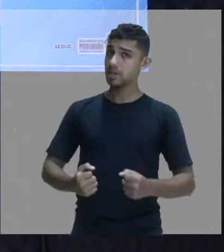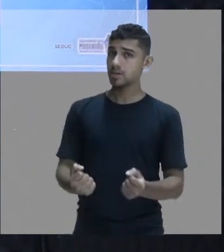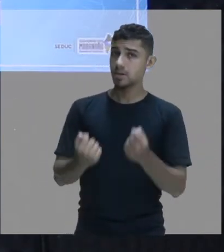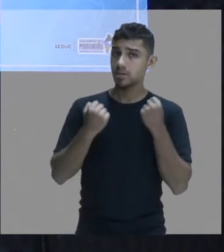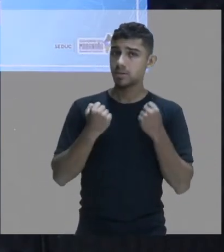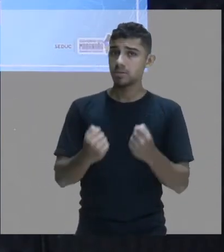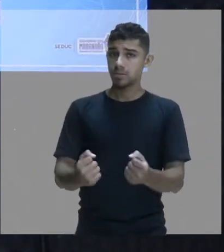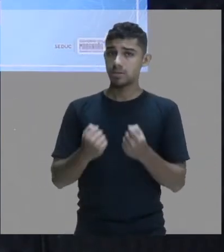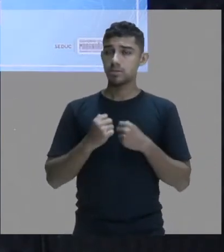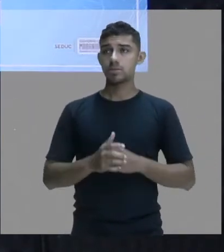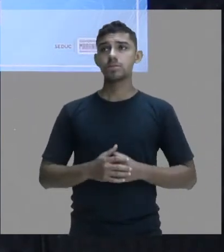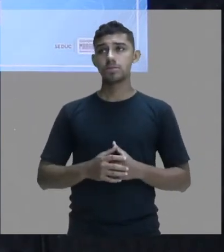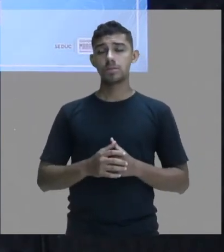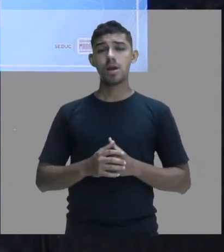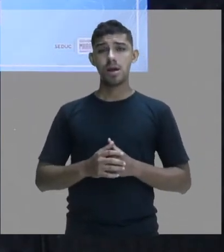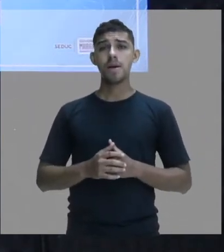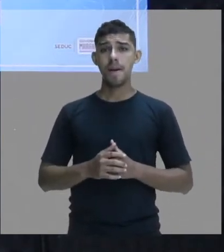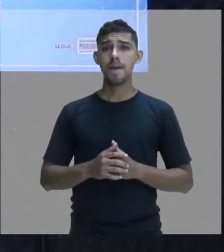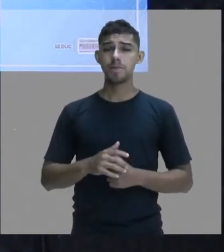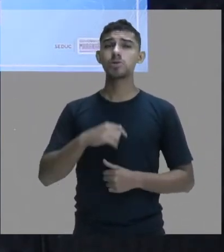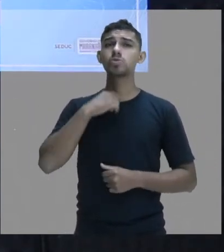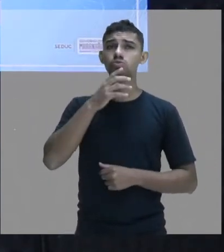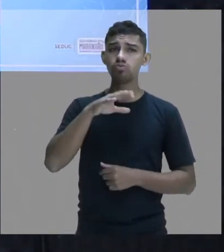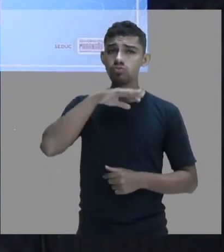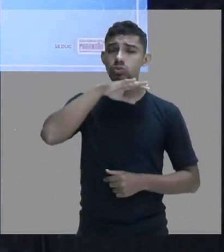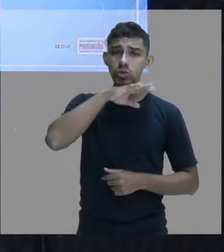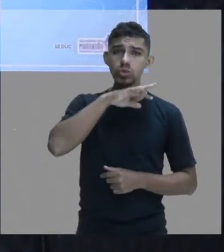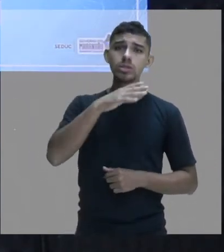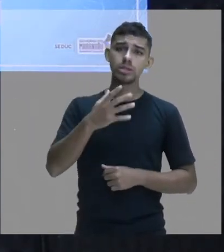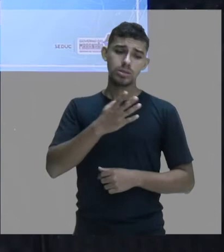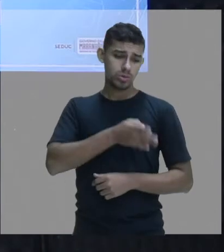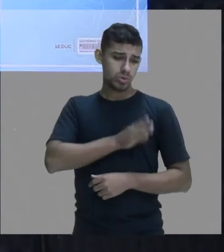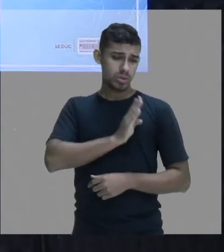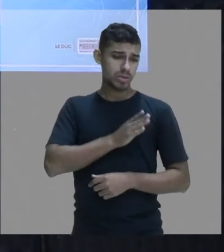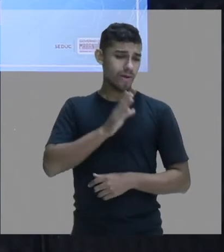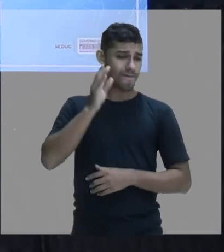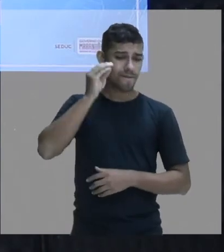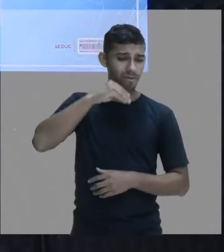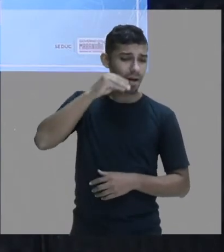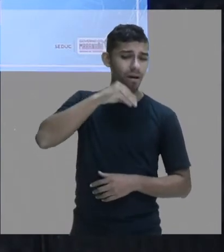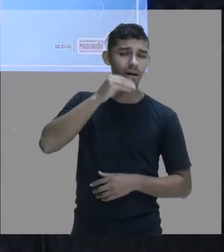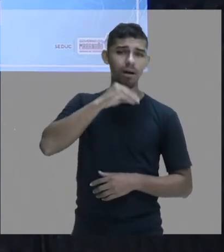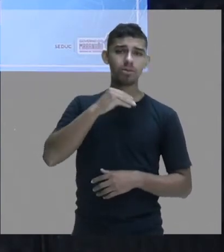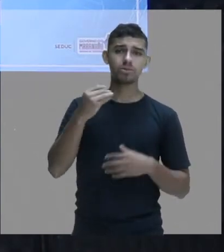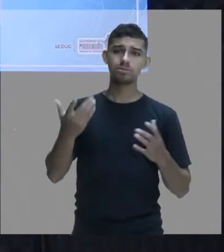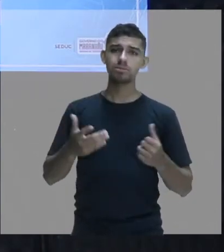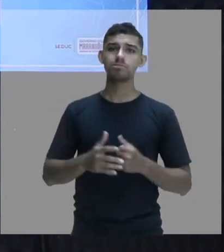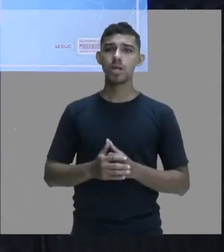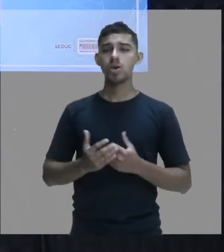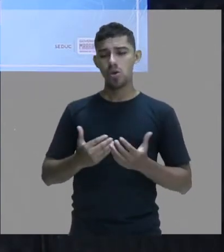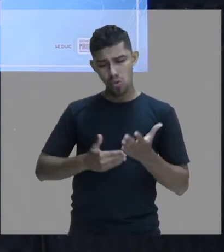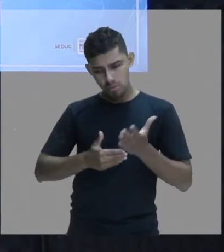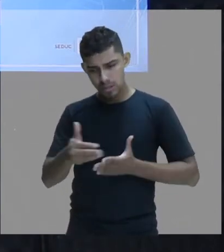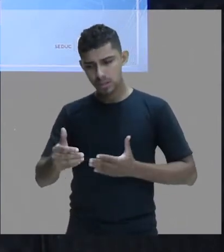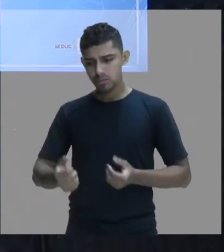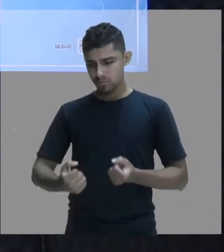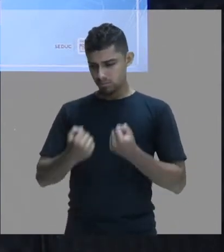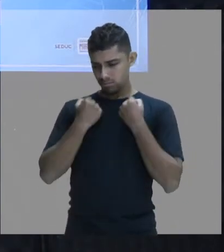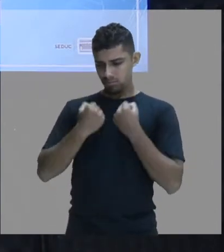alguma coisa, porque já está bem prejudicado, o coração dele é fraco. Quando nós começamos a praticar atividade